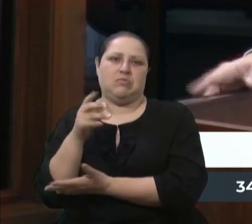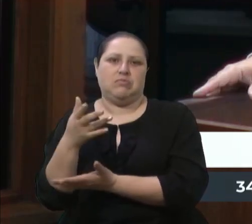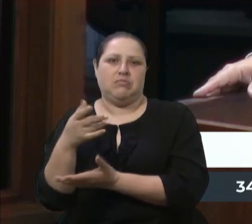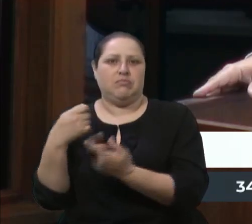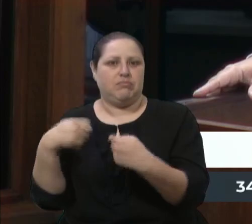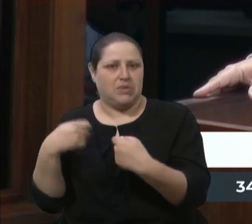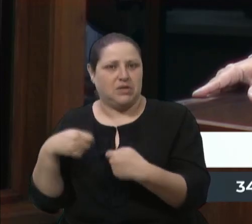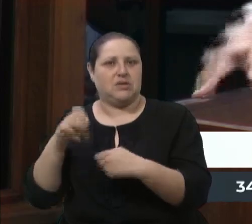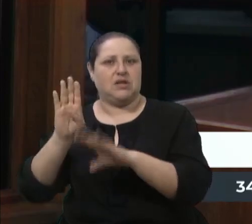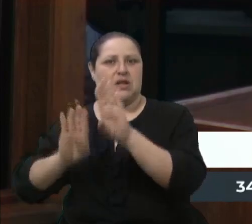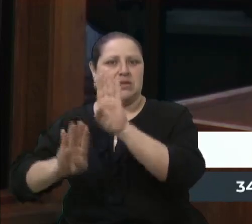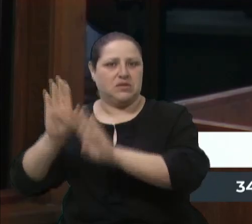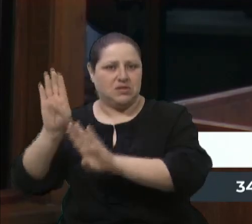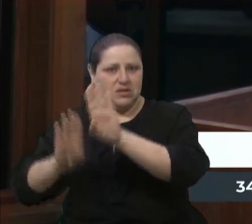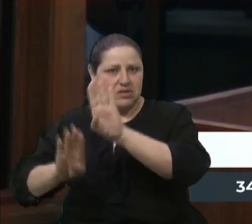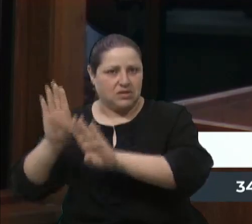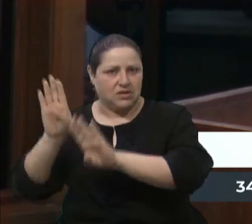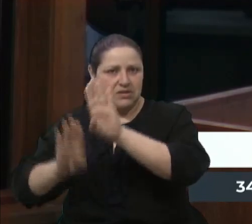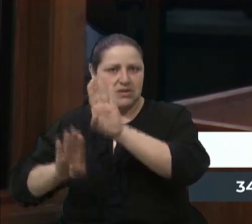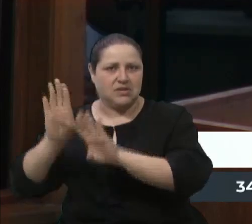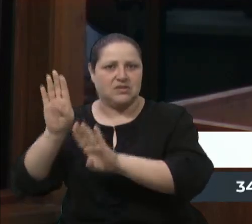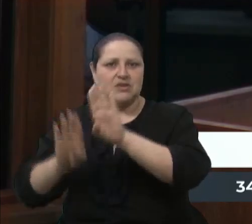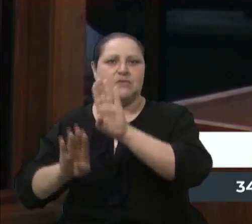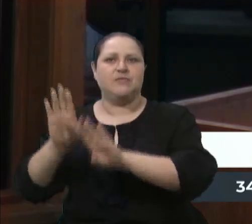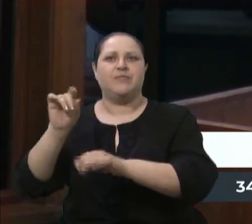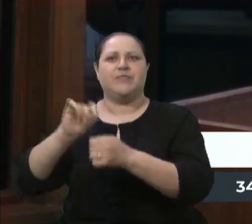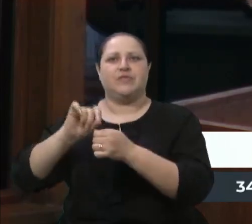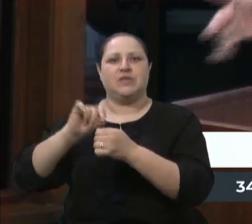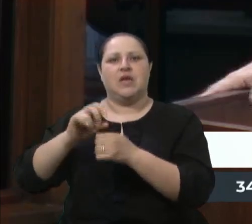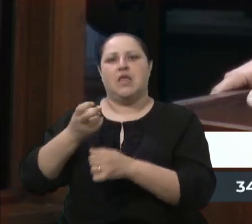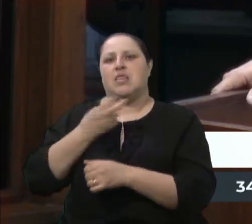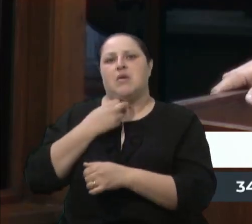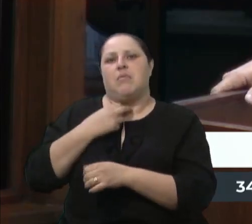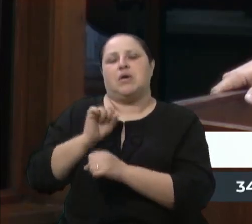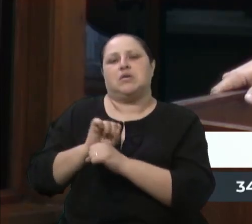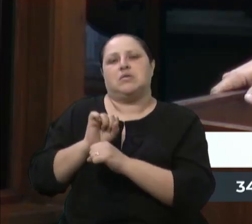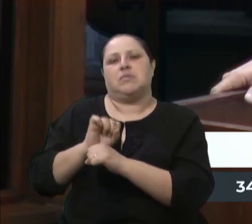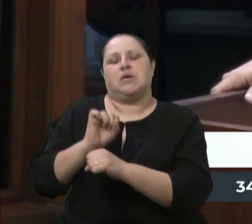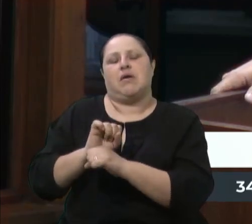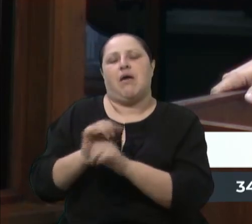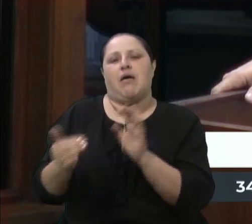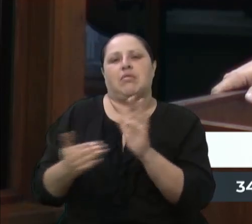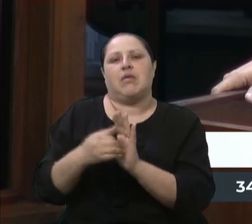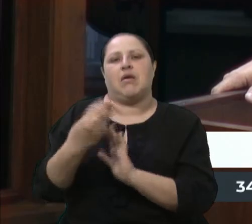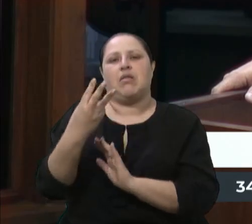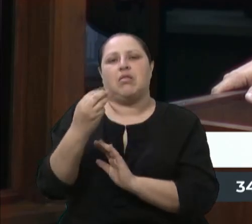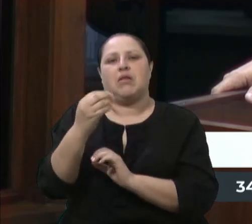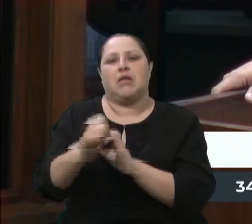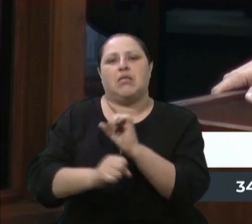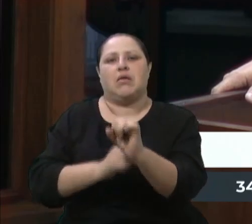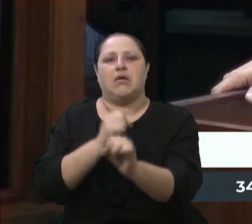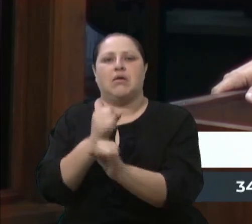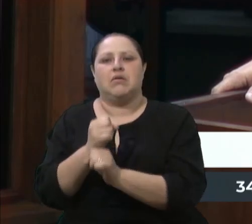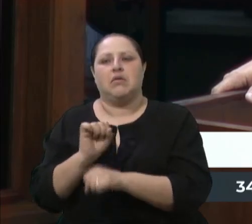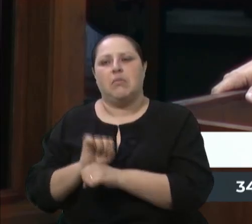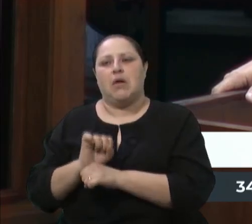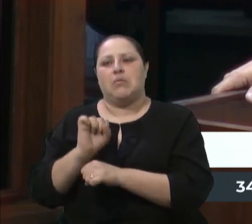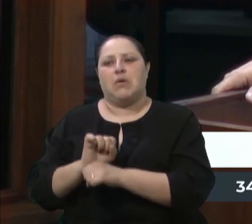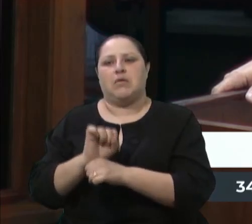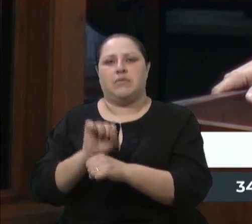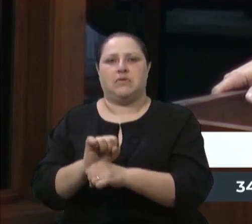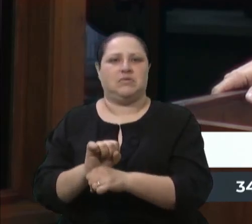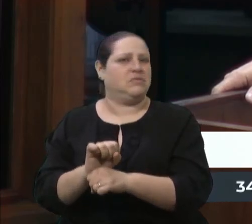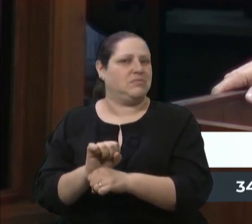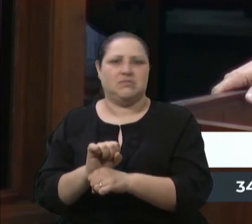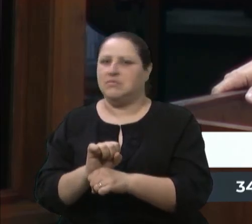que não dá é para ficar 5, 10, 15, 20, 30 anos, gente. Eu, no Planalto, moro atrás